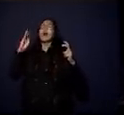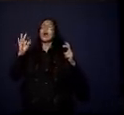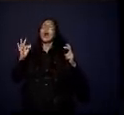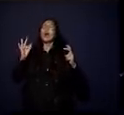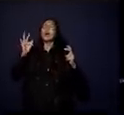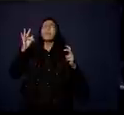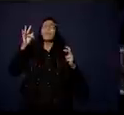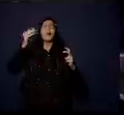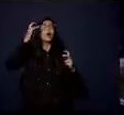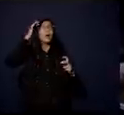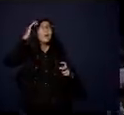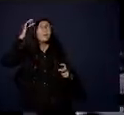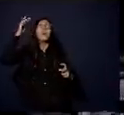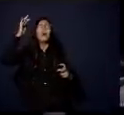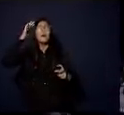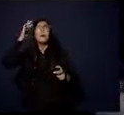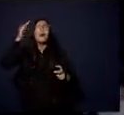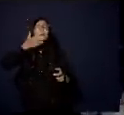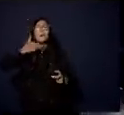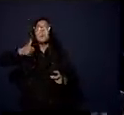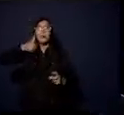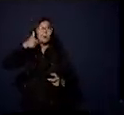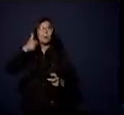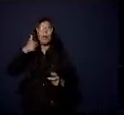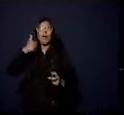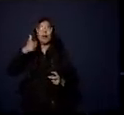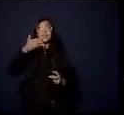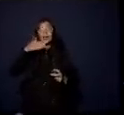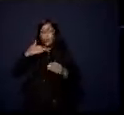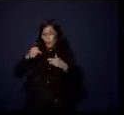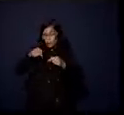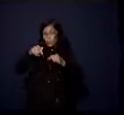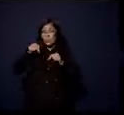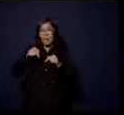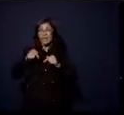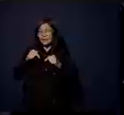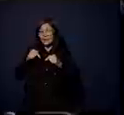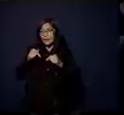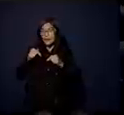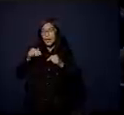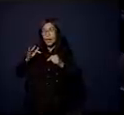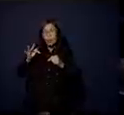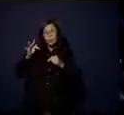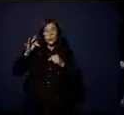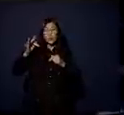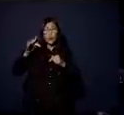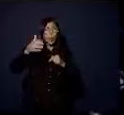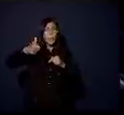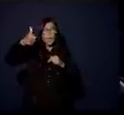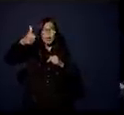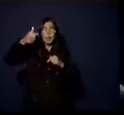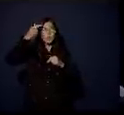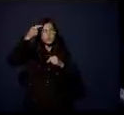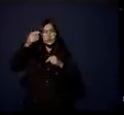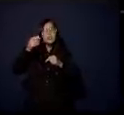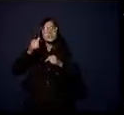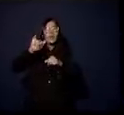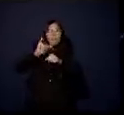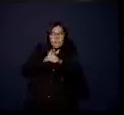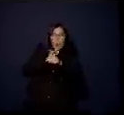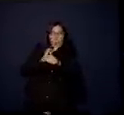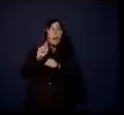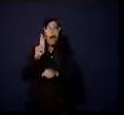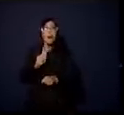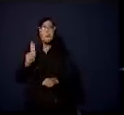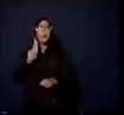da onde estamos e e caminhar para onde Desejamos a gente tem que ter estratégia né E aí essa função